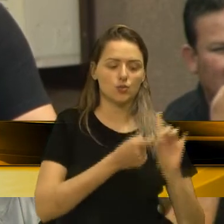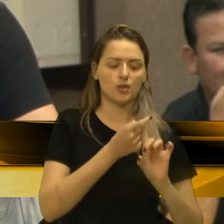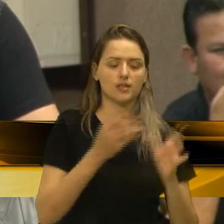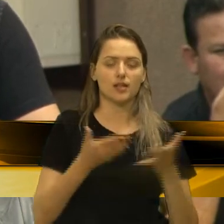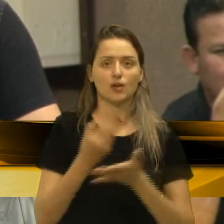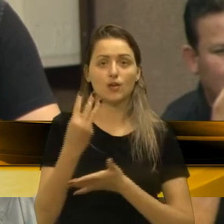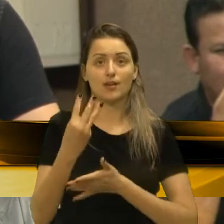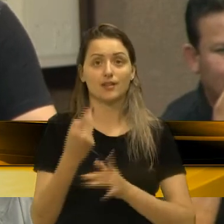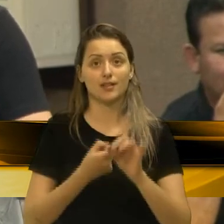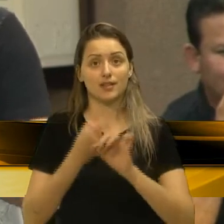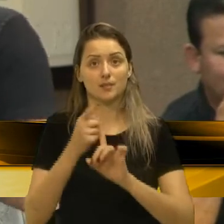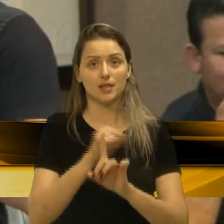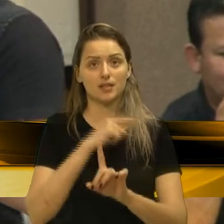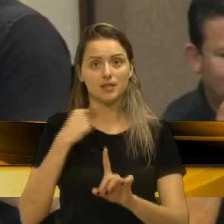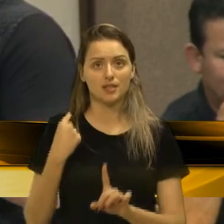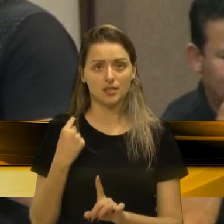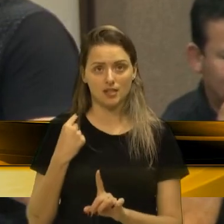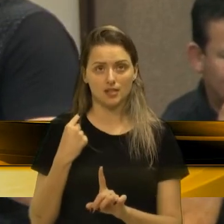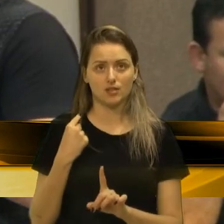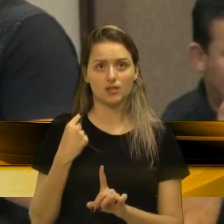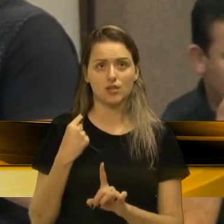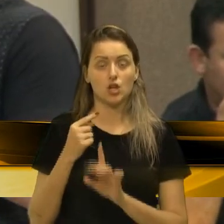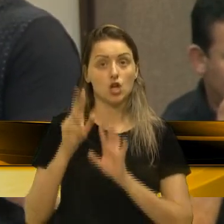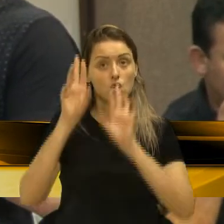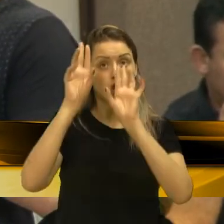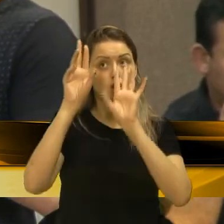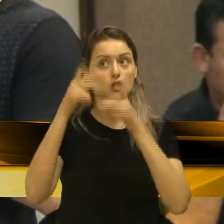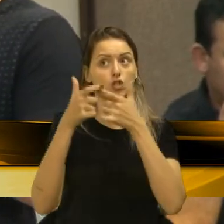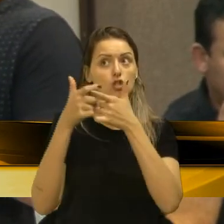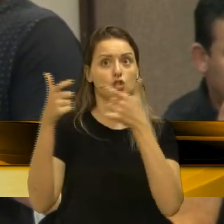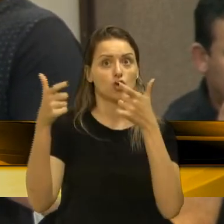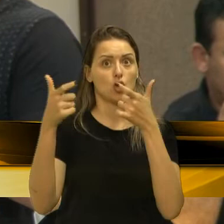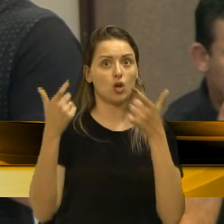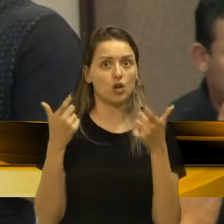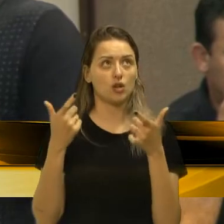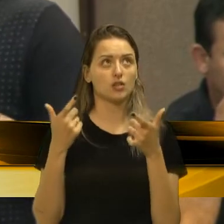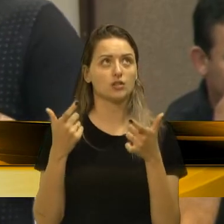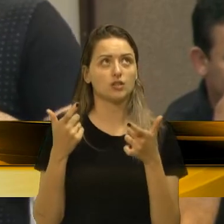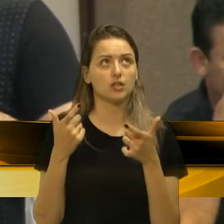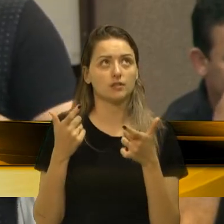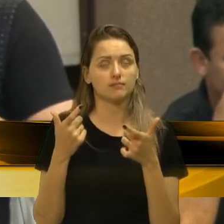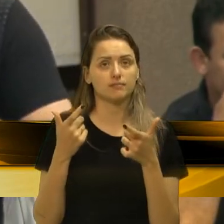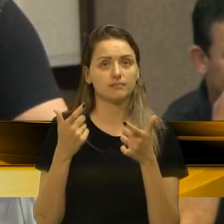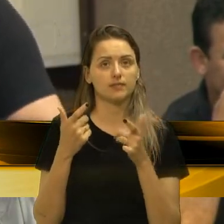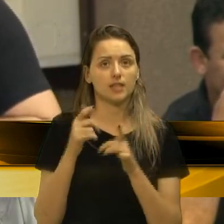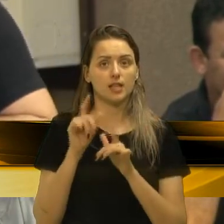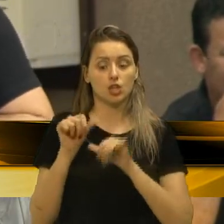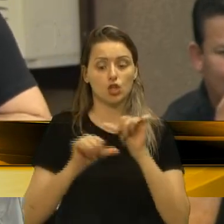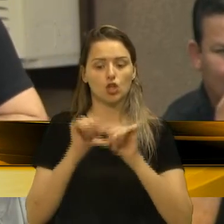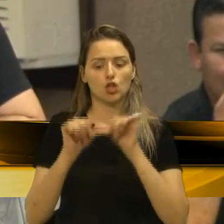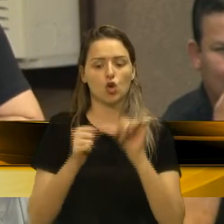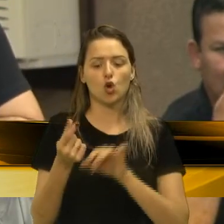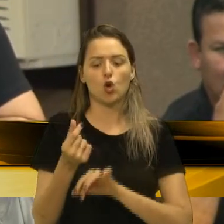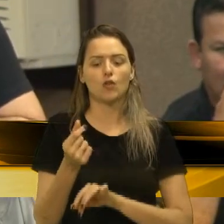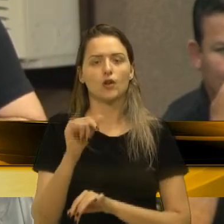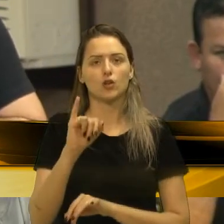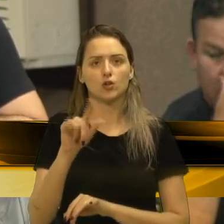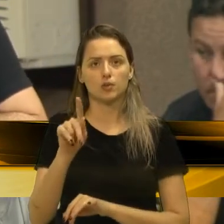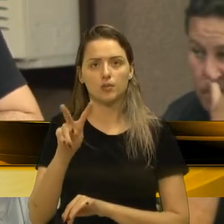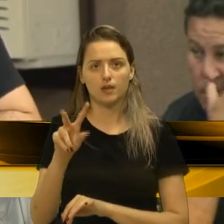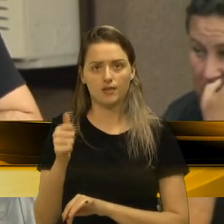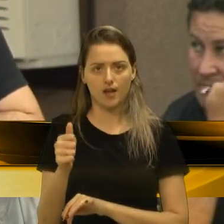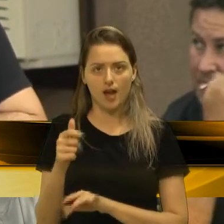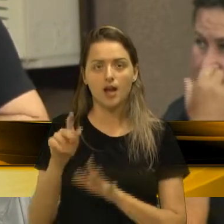Antes era um mês, agora é o terceiro mês. Ainda bem que ele recuou a ideia do IPVA, porque imagina um professor que tem o carro, né, para ir para a escola, já não tem dinheiro para nem para